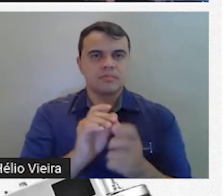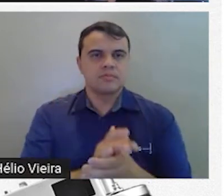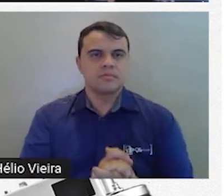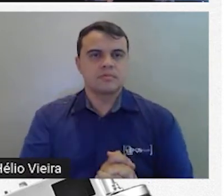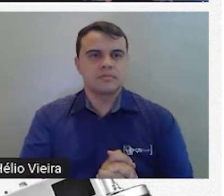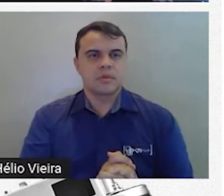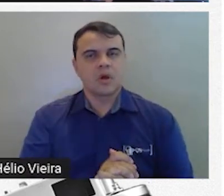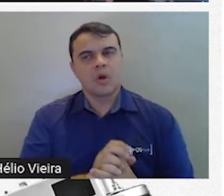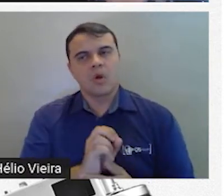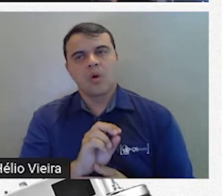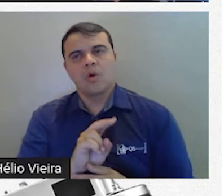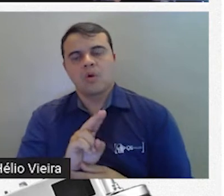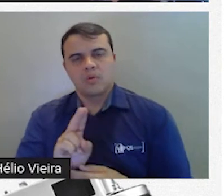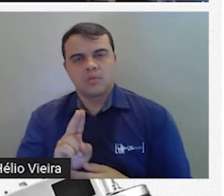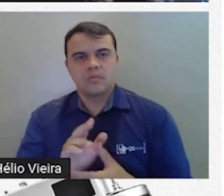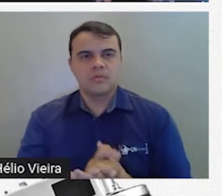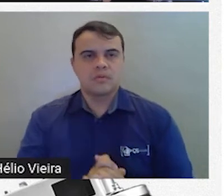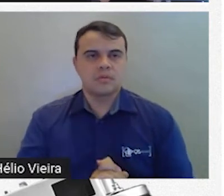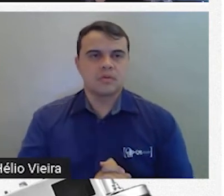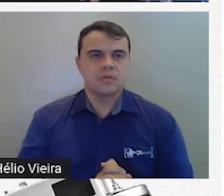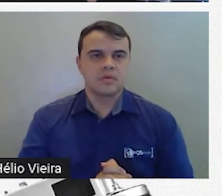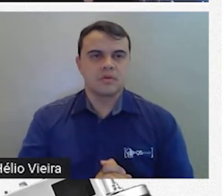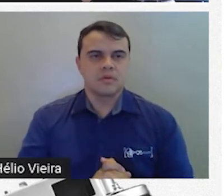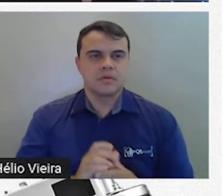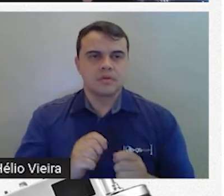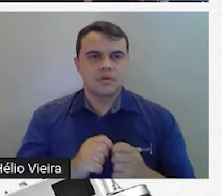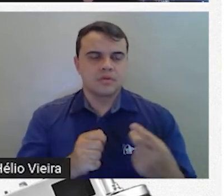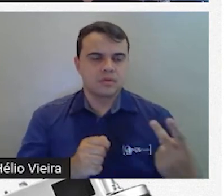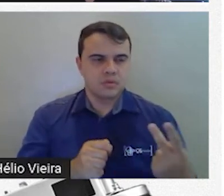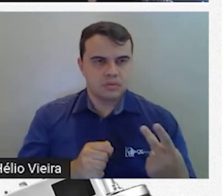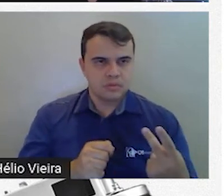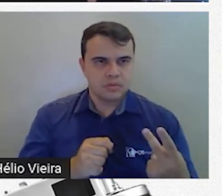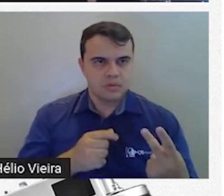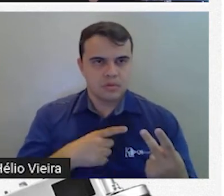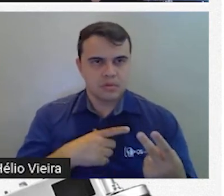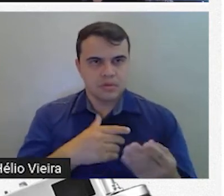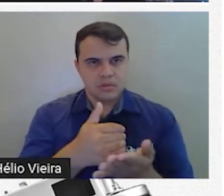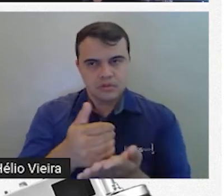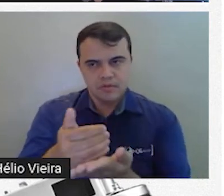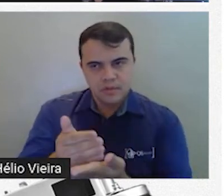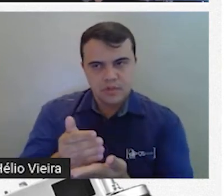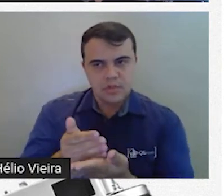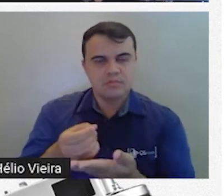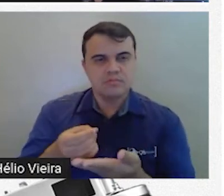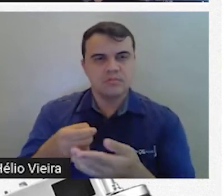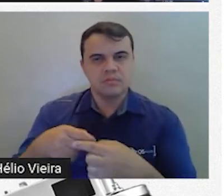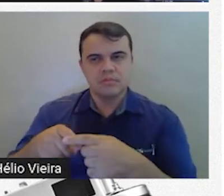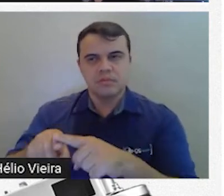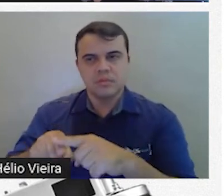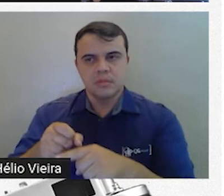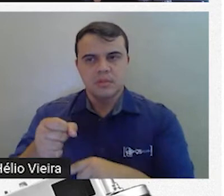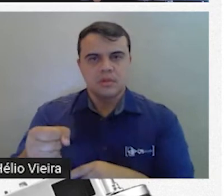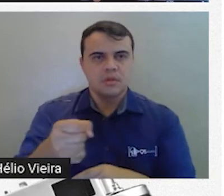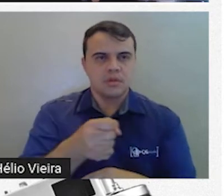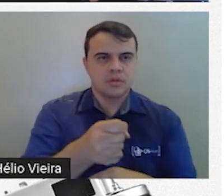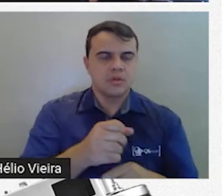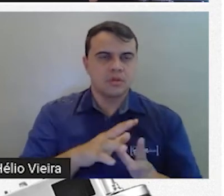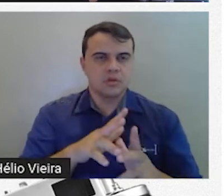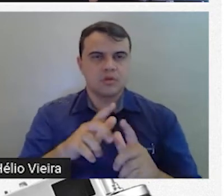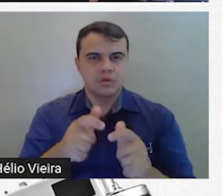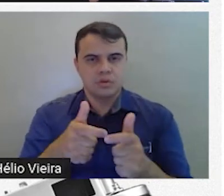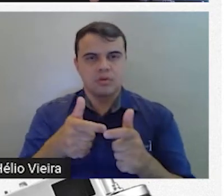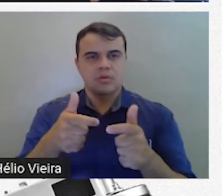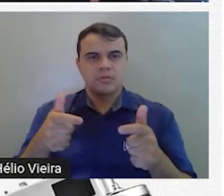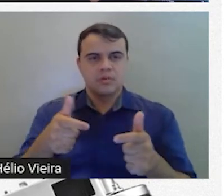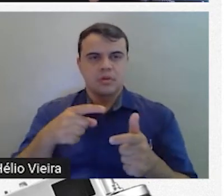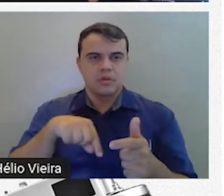ou então, por exemplo, faz duplas e divide o equipamento, né? Para contemplar todo ou a maior